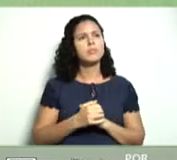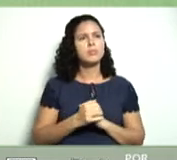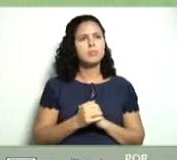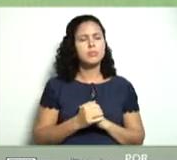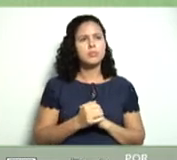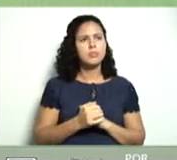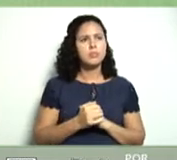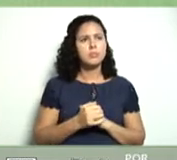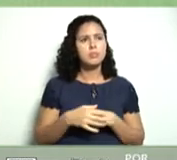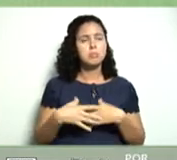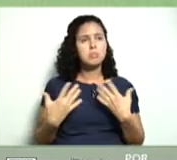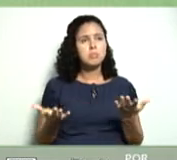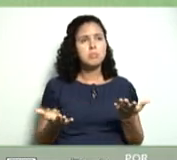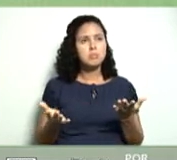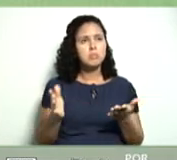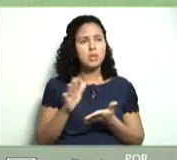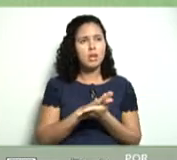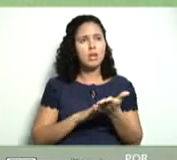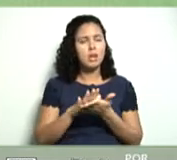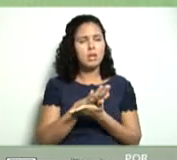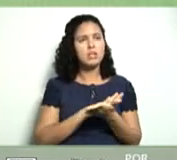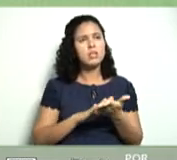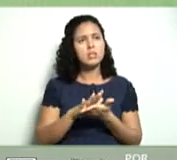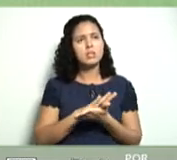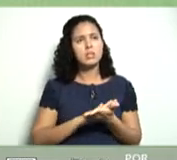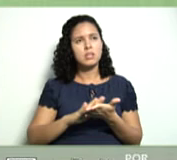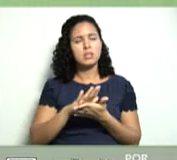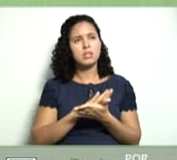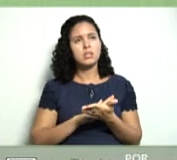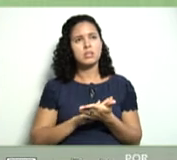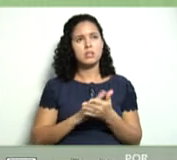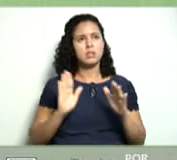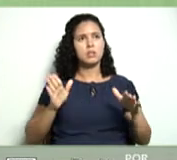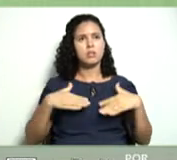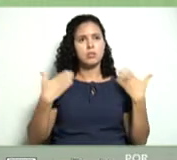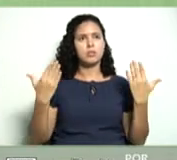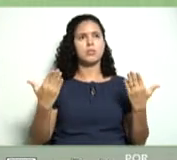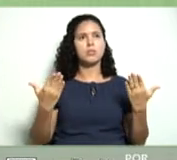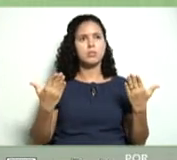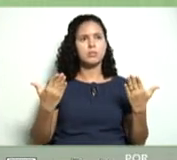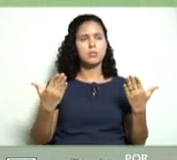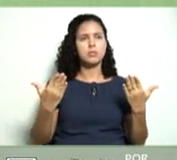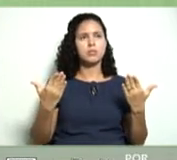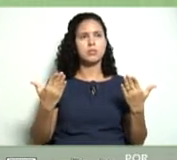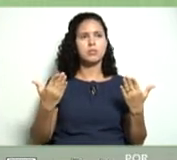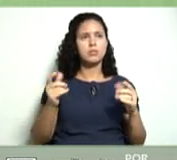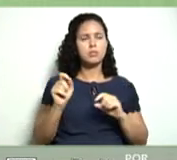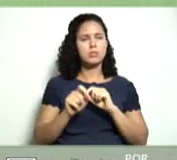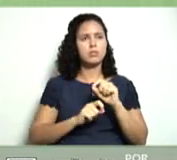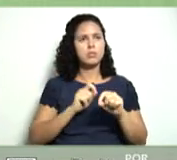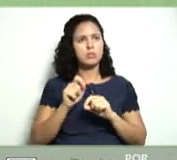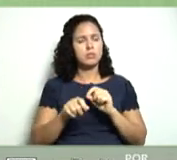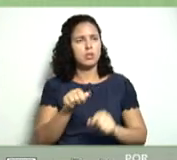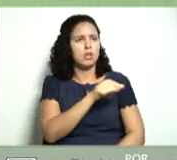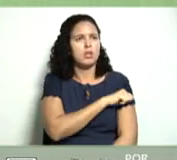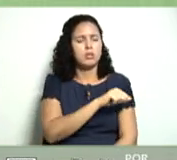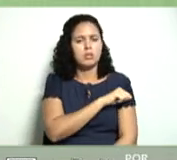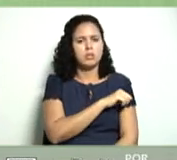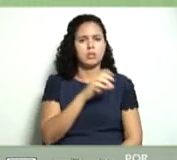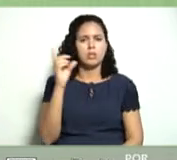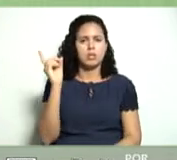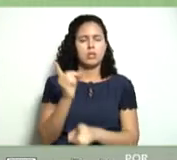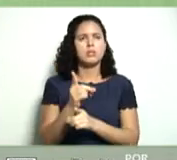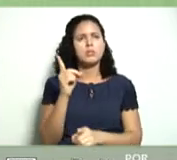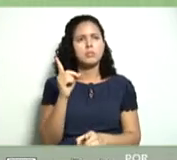falar sem aloísio não apareceu nada né esse é um susto saulo que normalmente os alunos tem né na hora que coloca a tabulação